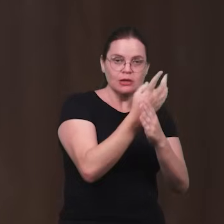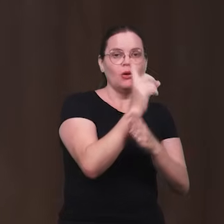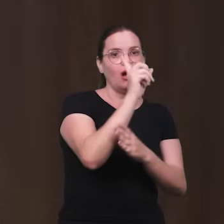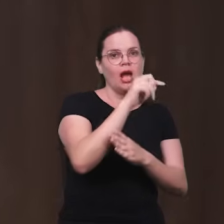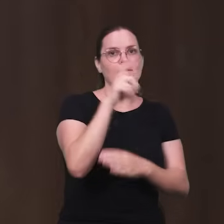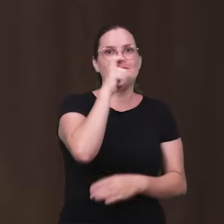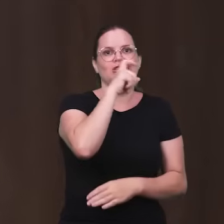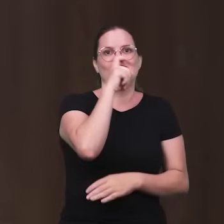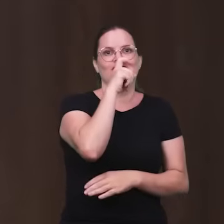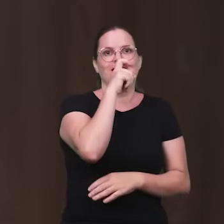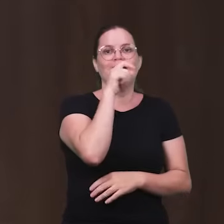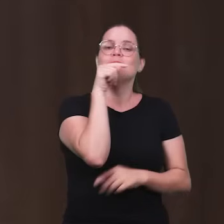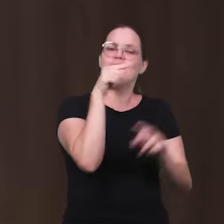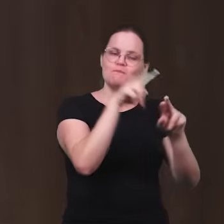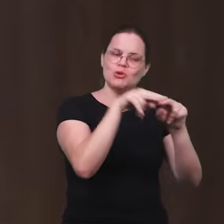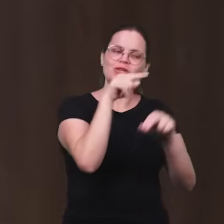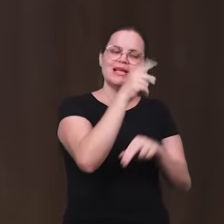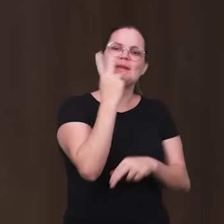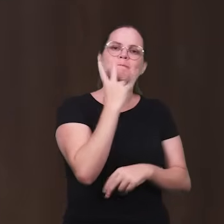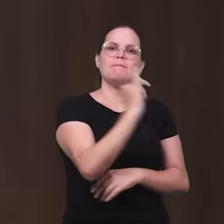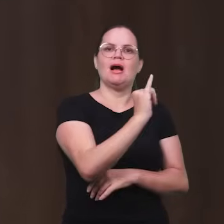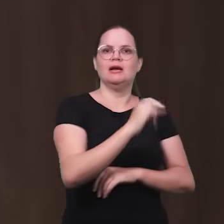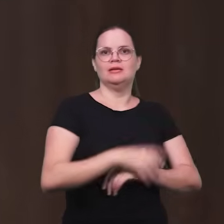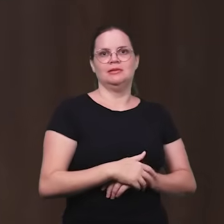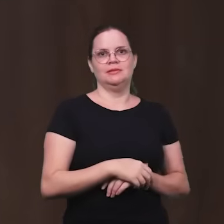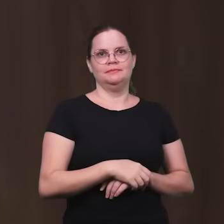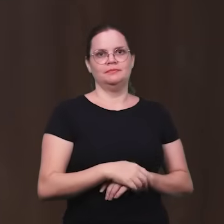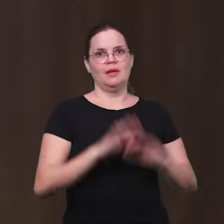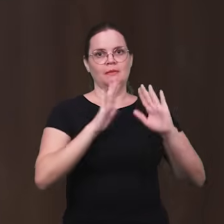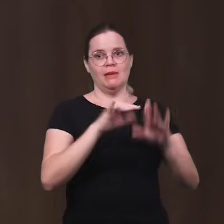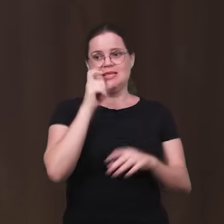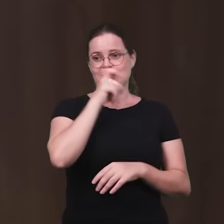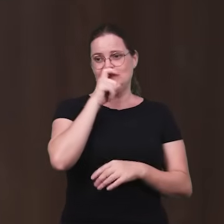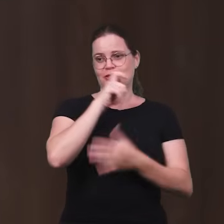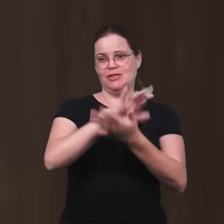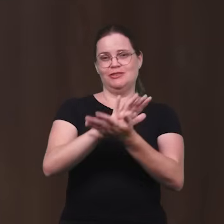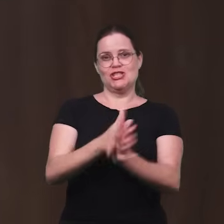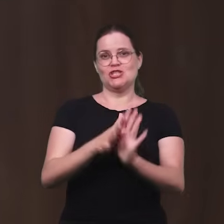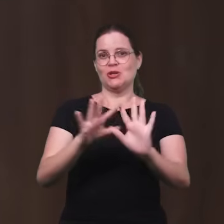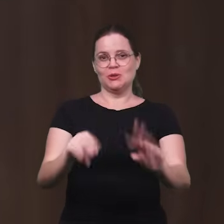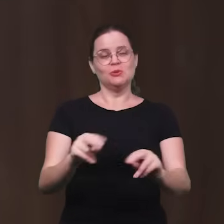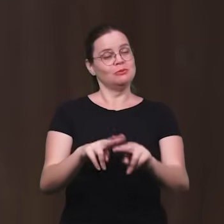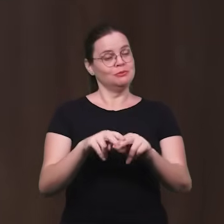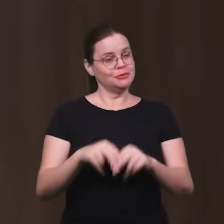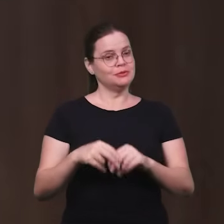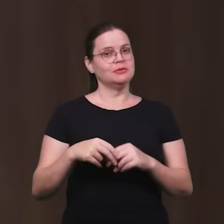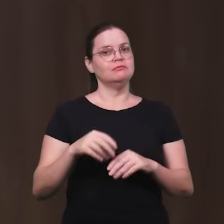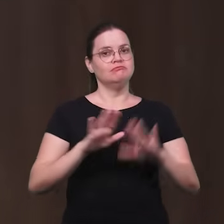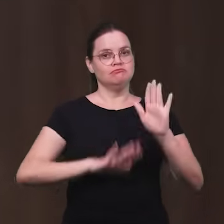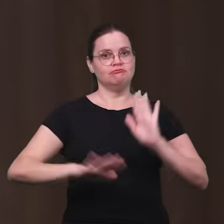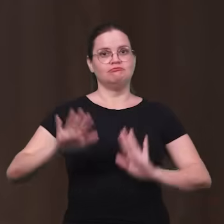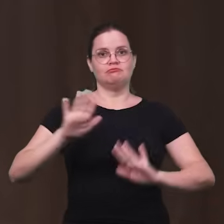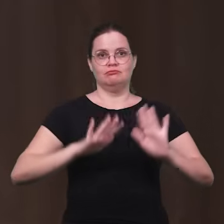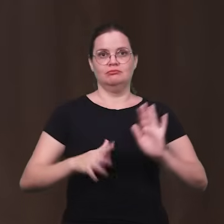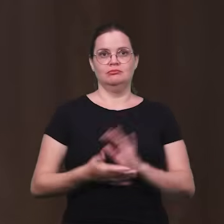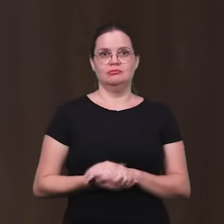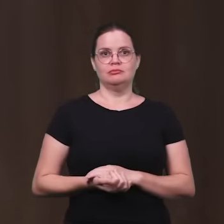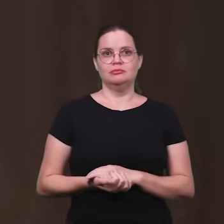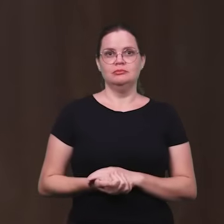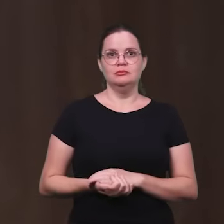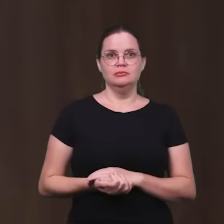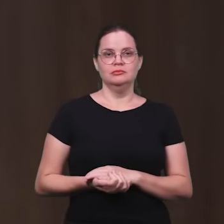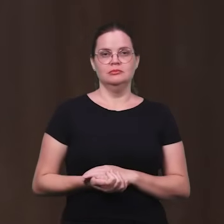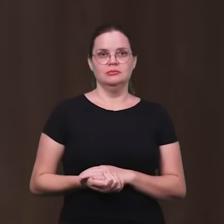Ele é o pai, quer dizer, mas a mentira destrói tudo, tudo. Tudo. Então, assim, é uma coisa que só saber